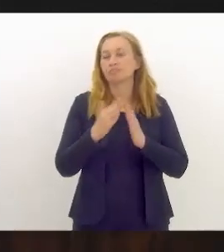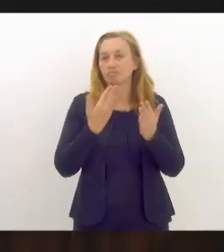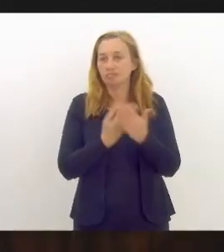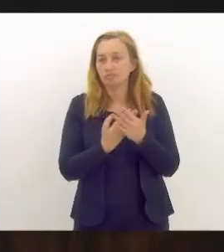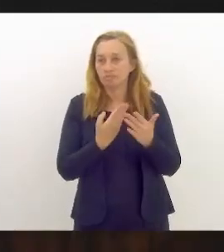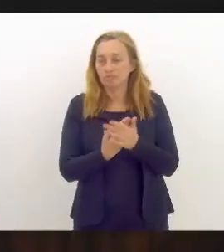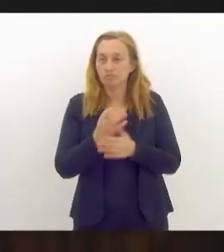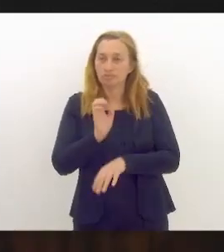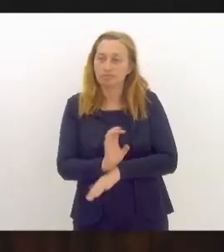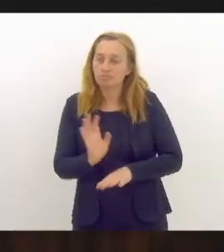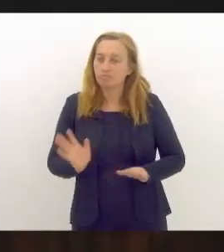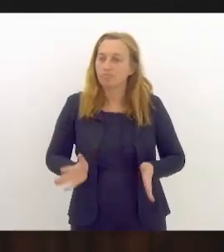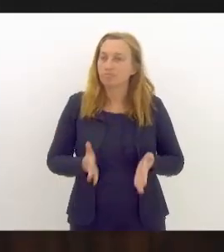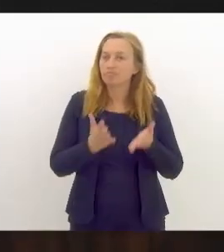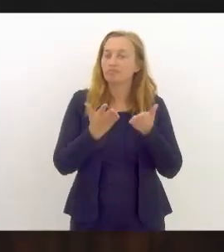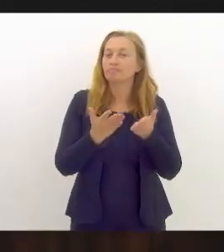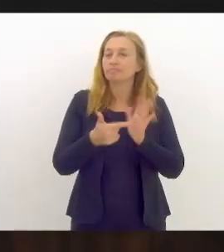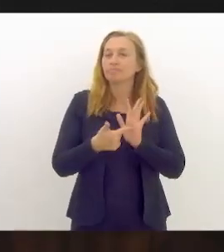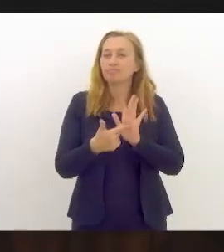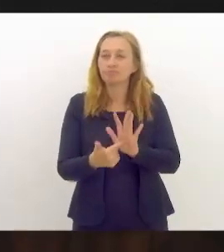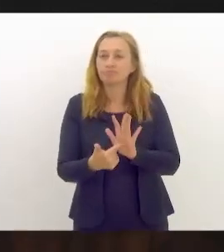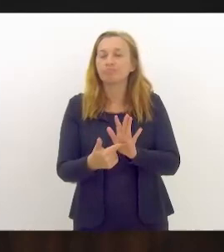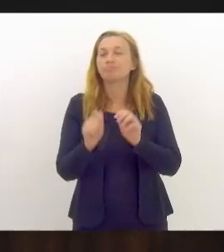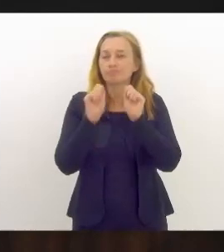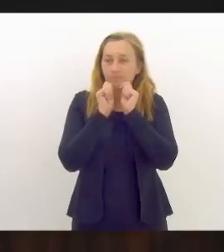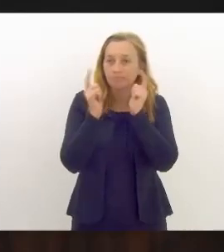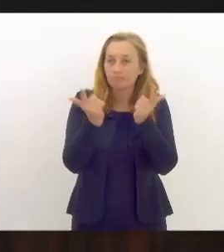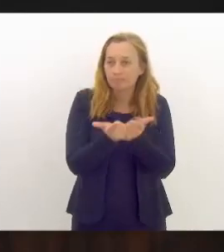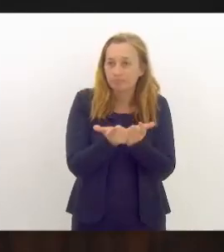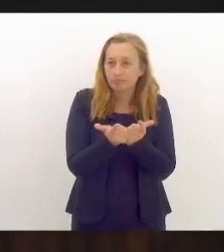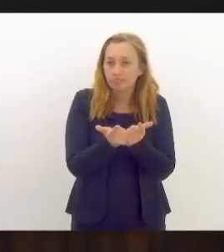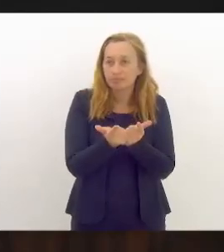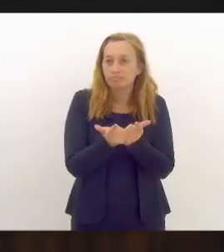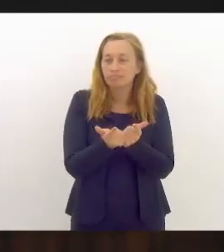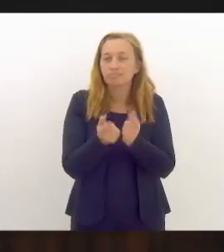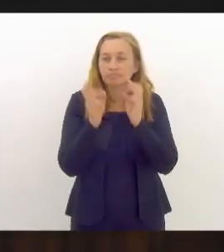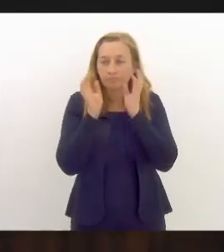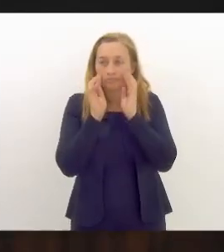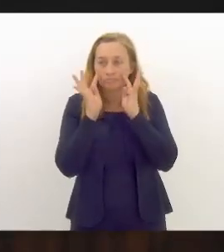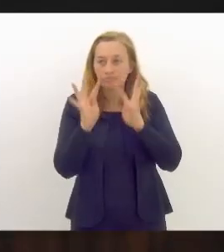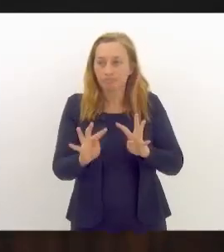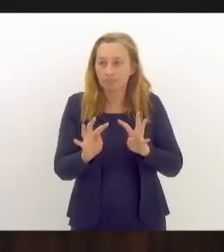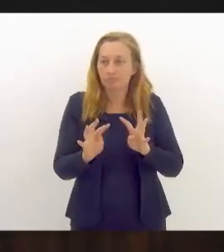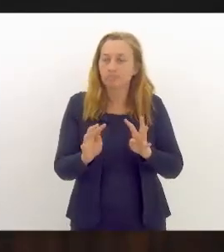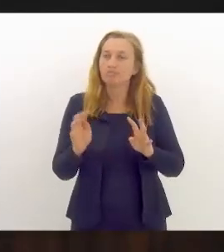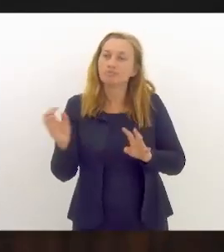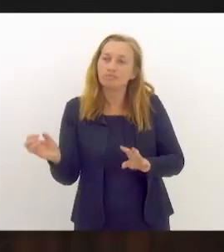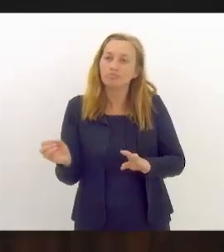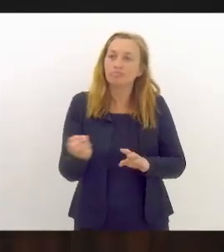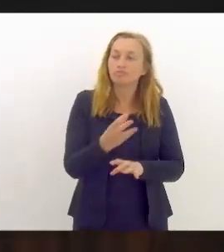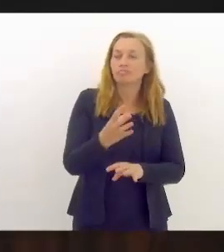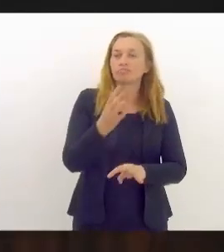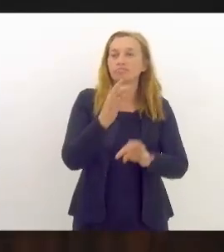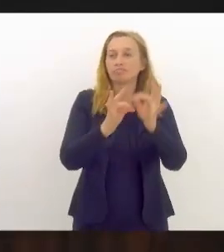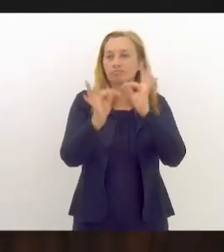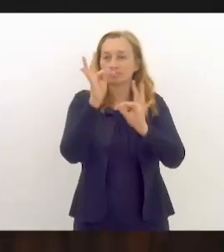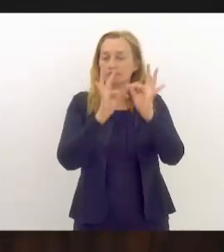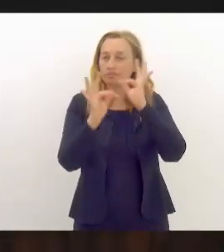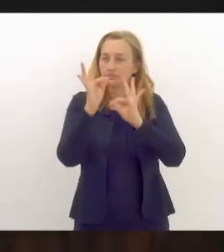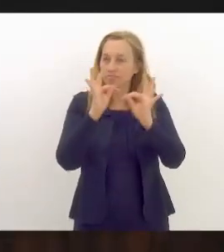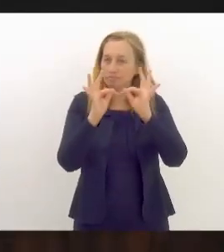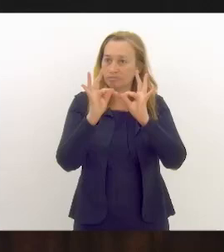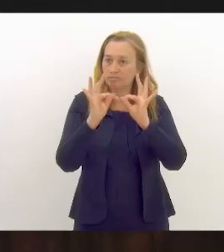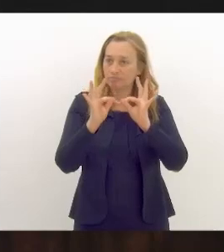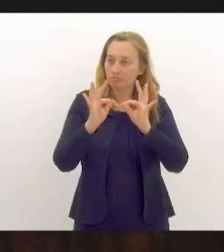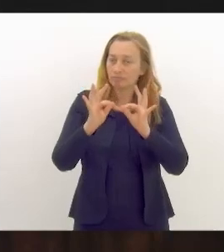essa iniciativa mostra que é alérge está atenta as novas tecnologias e vem aplicando